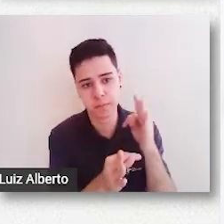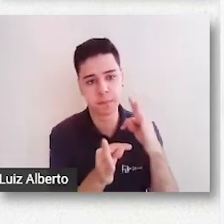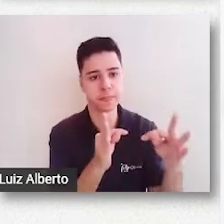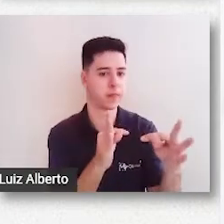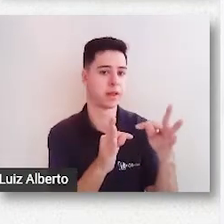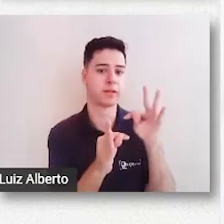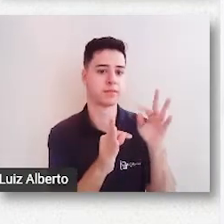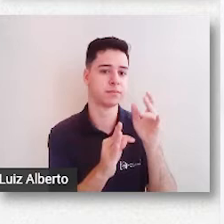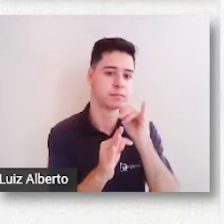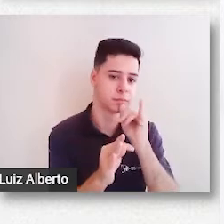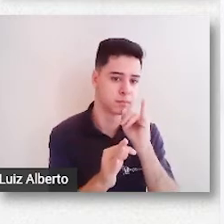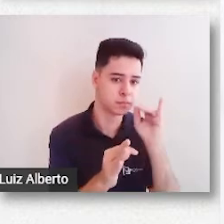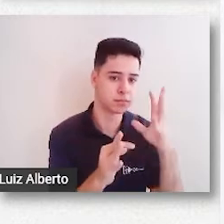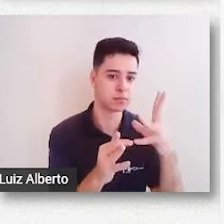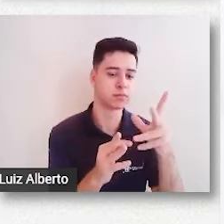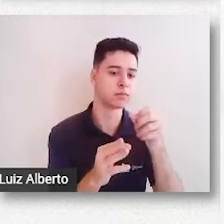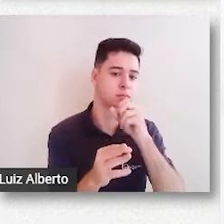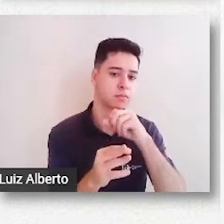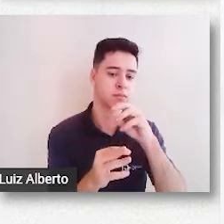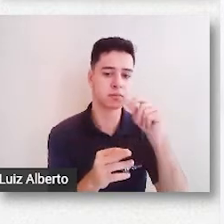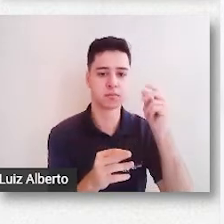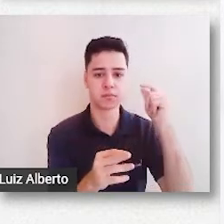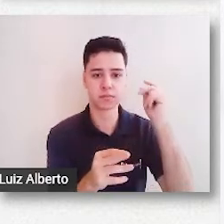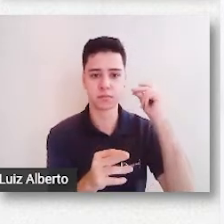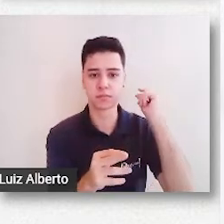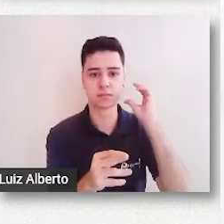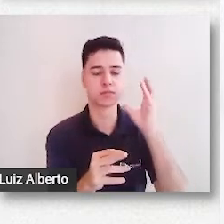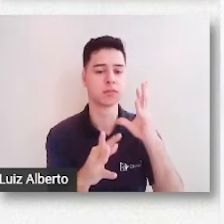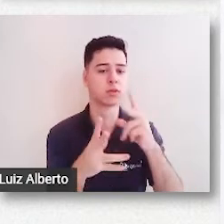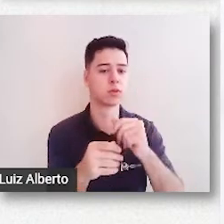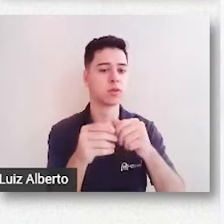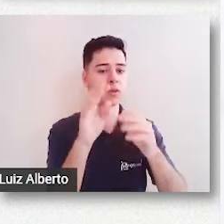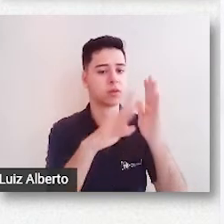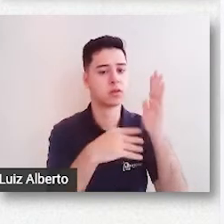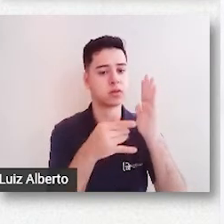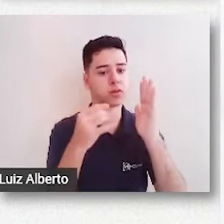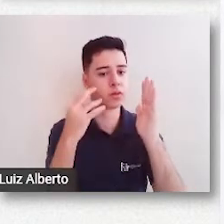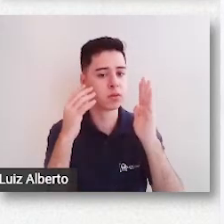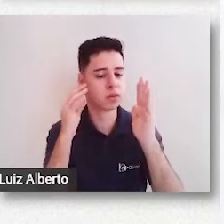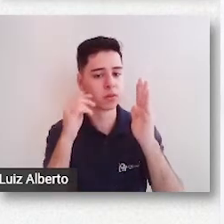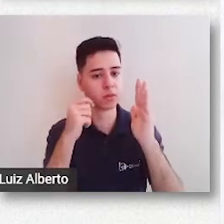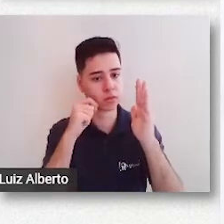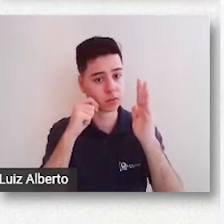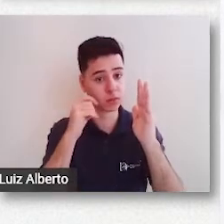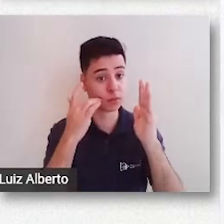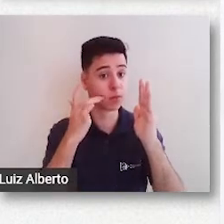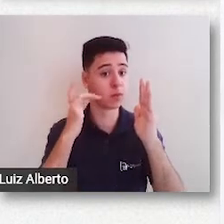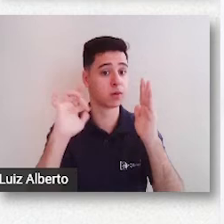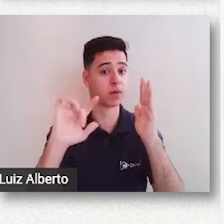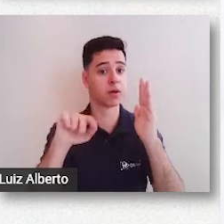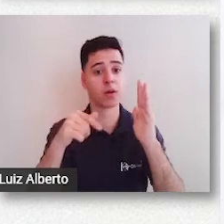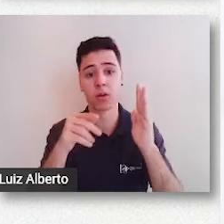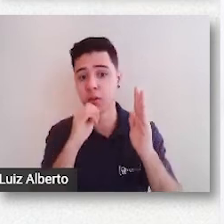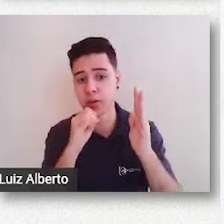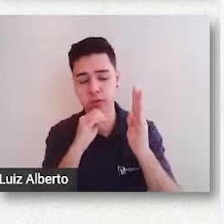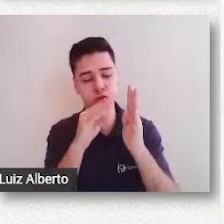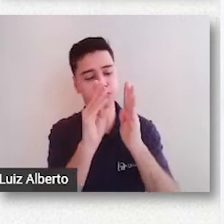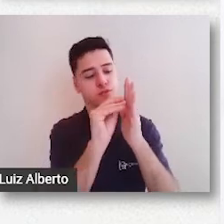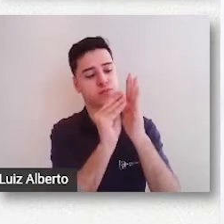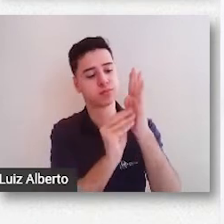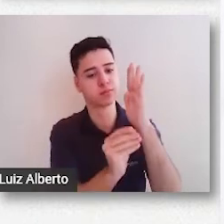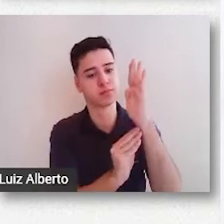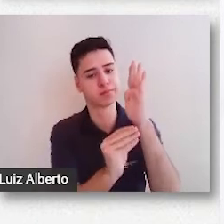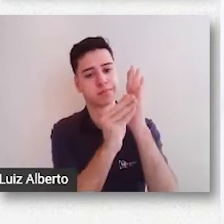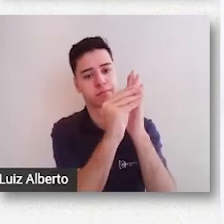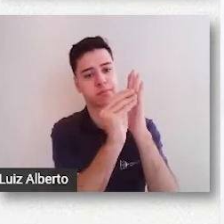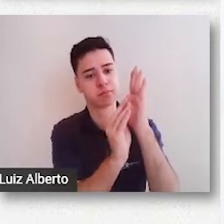ainda coloniais, né, de douramento, ou essa policromia manchada, né, a partir da